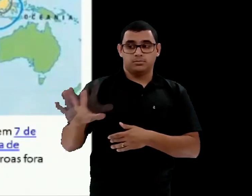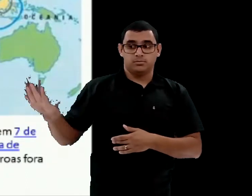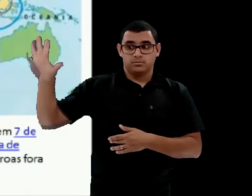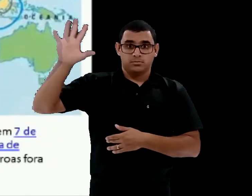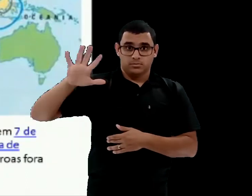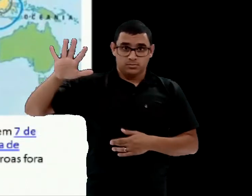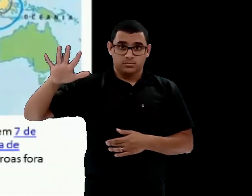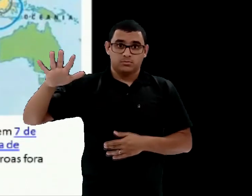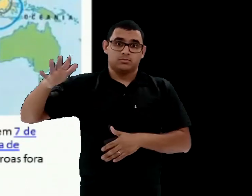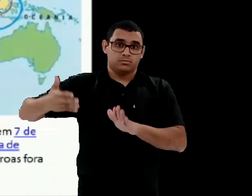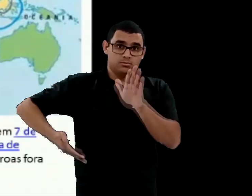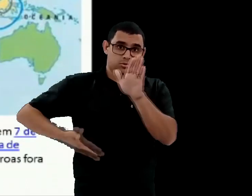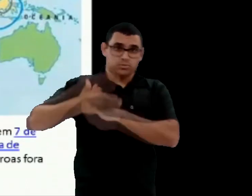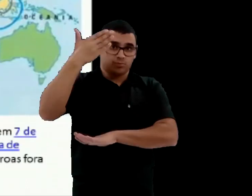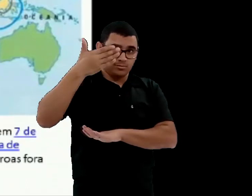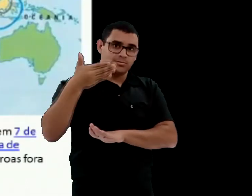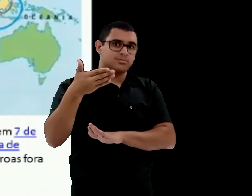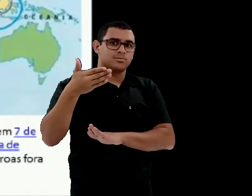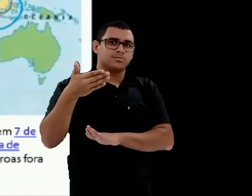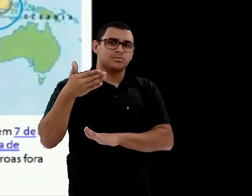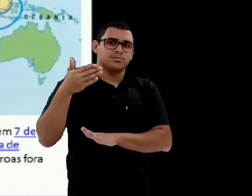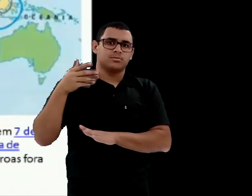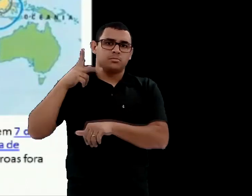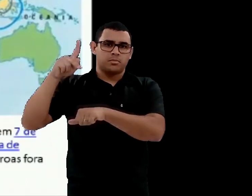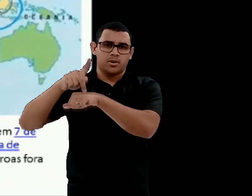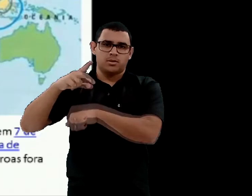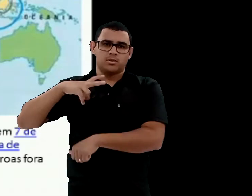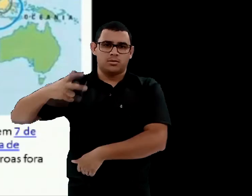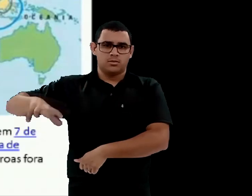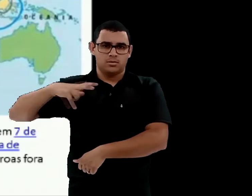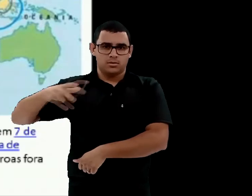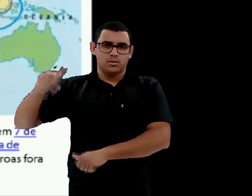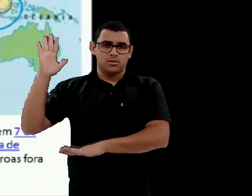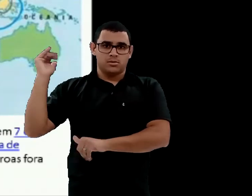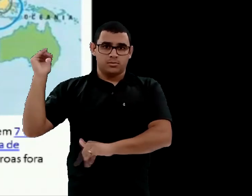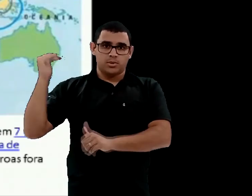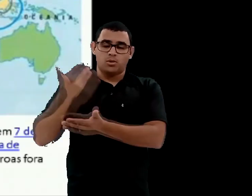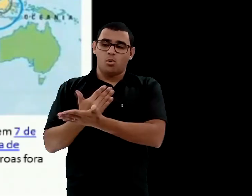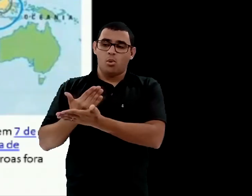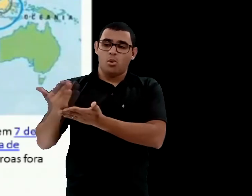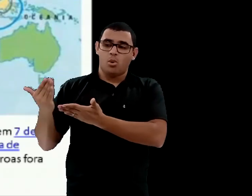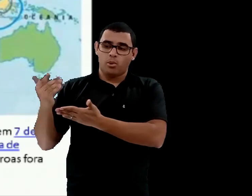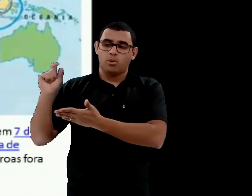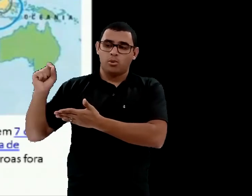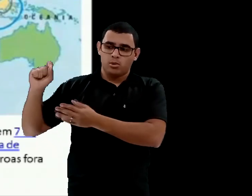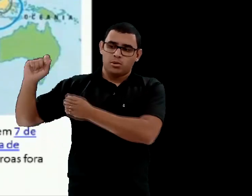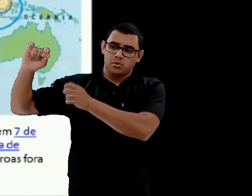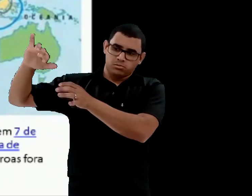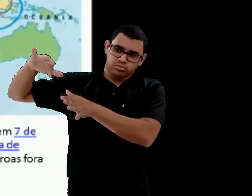que os europeus partiram dos seus países, Portugal e Espanha, e